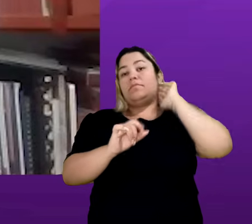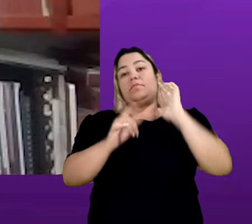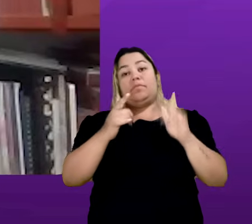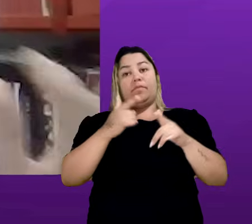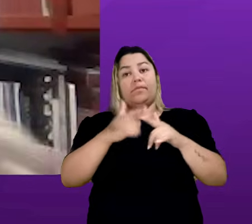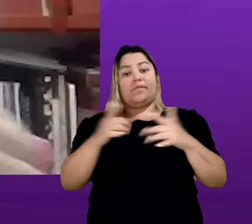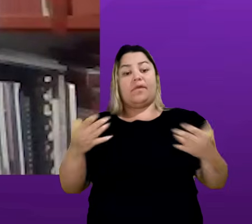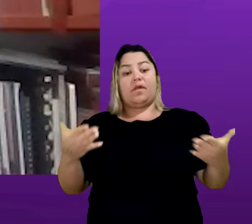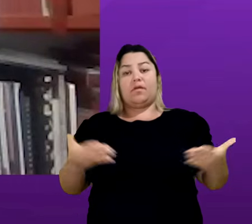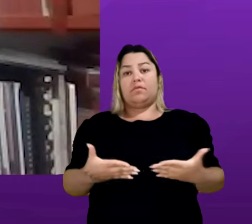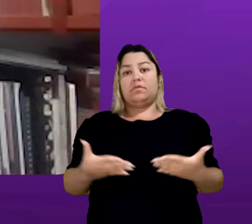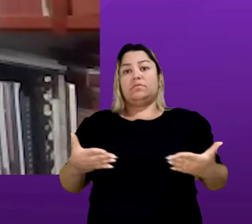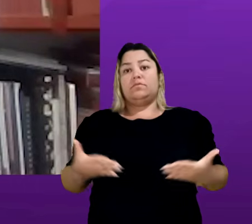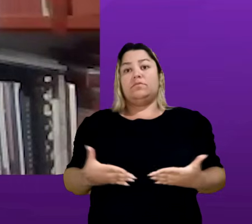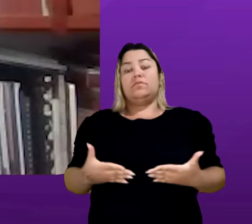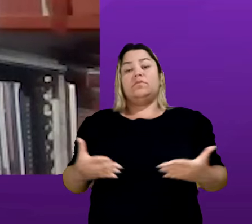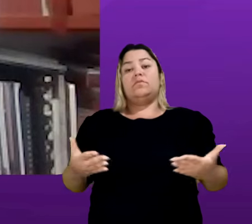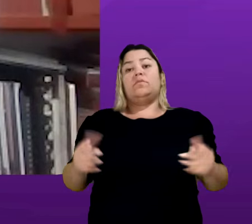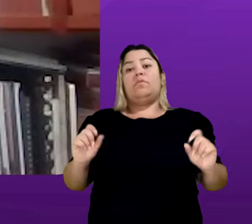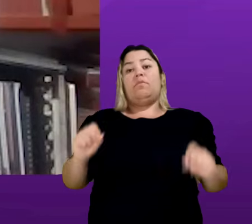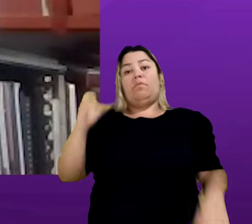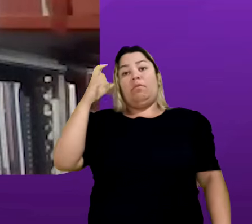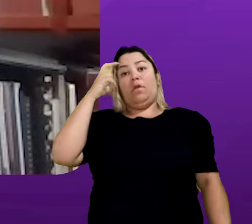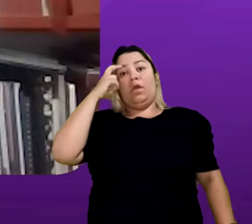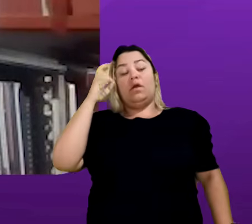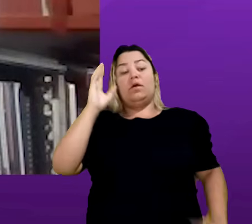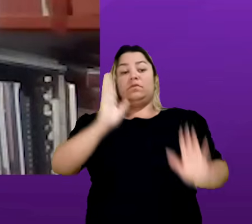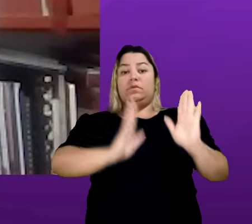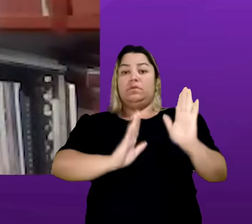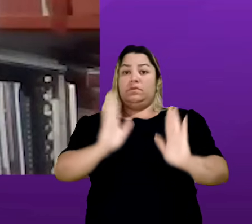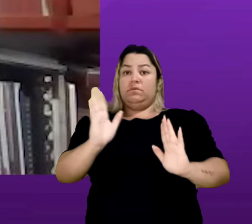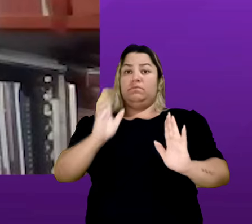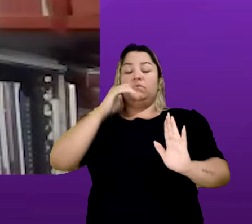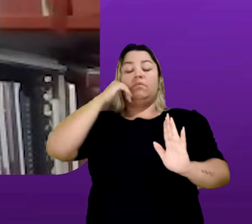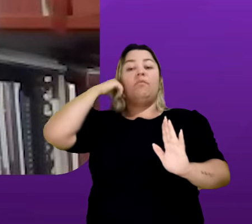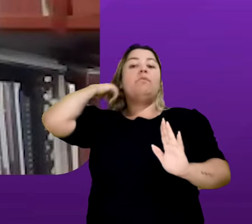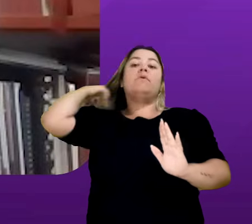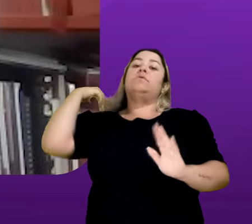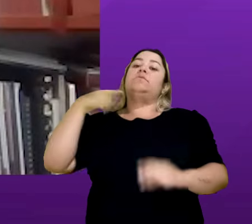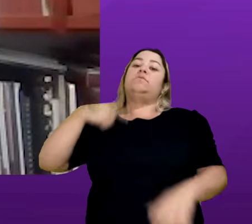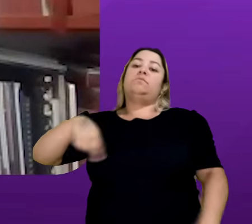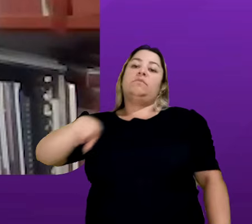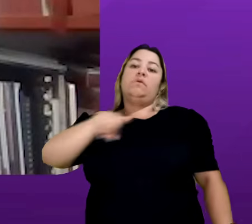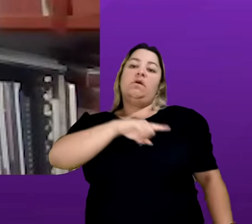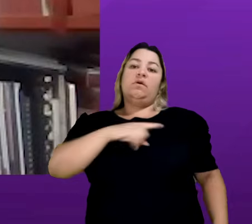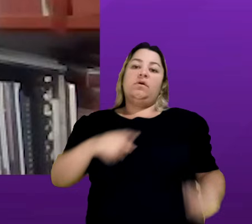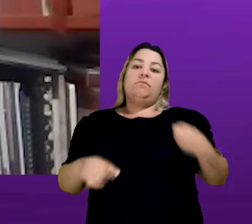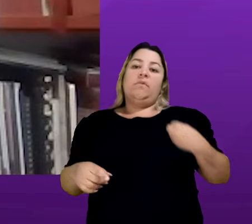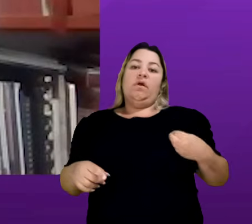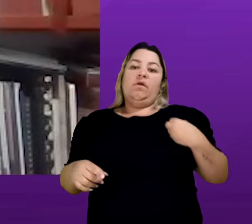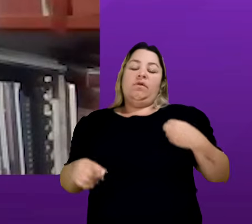momento conjuntural, nesse último período que nós estamos vivendo no Brasil, mas nós estamos numa sociedade